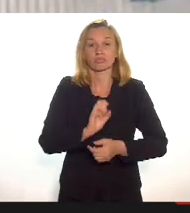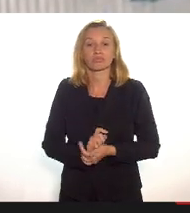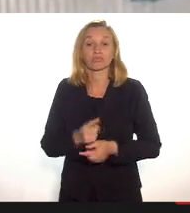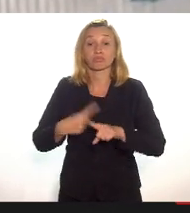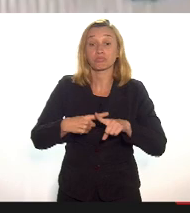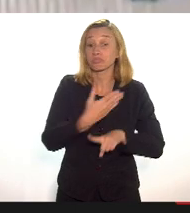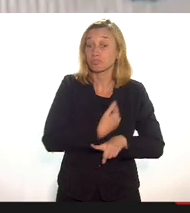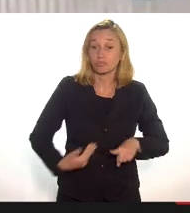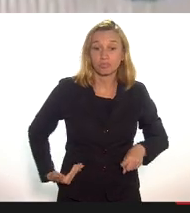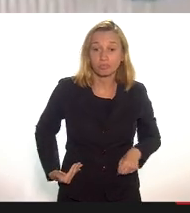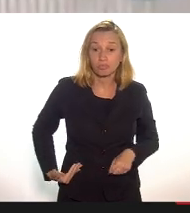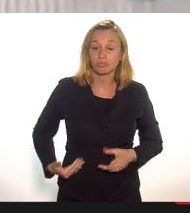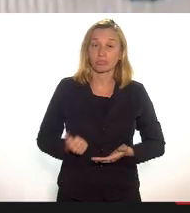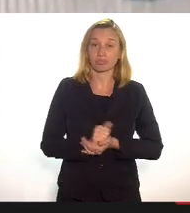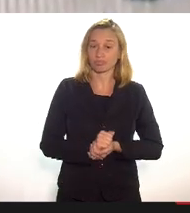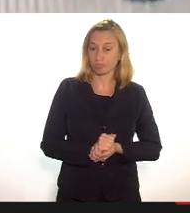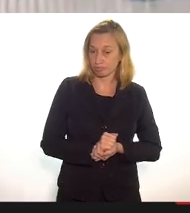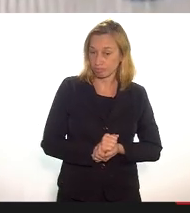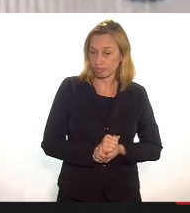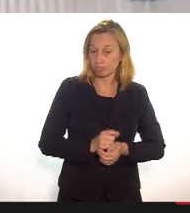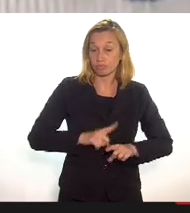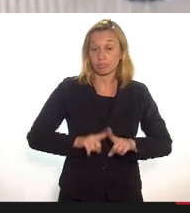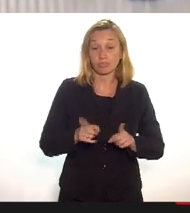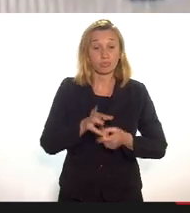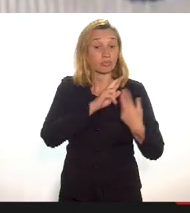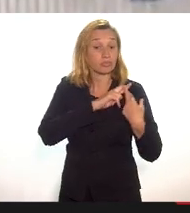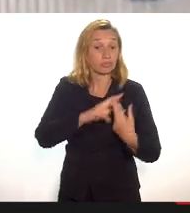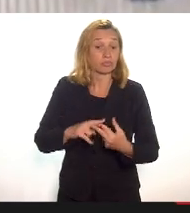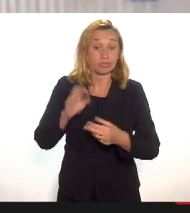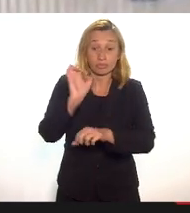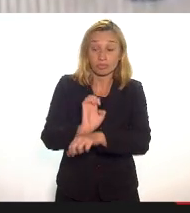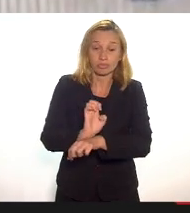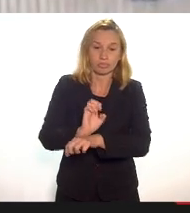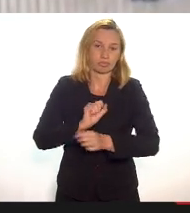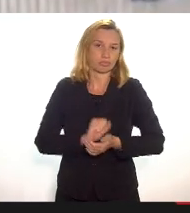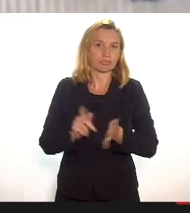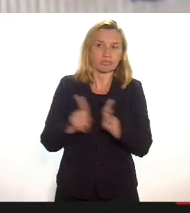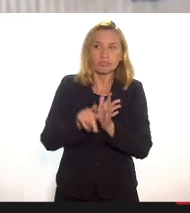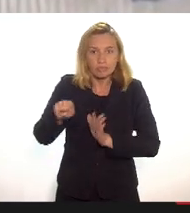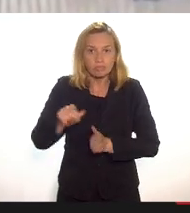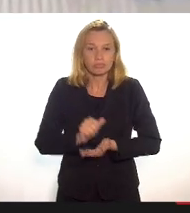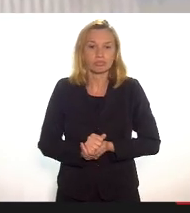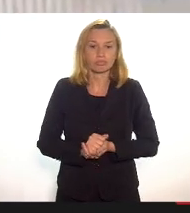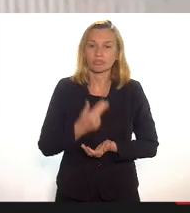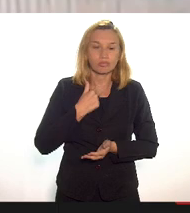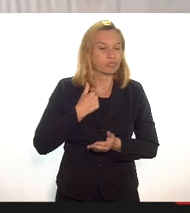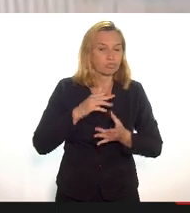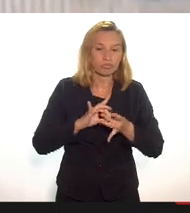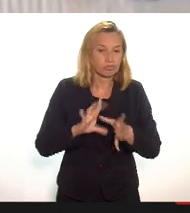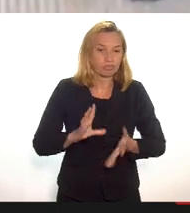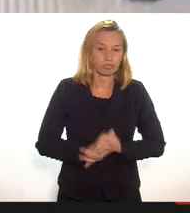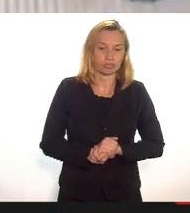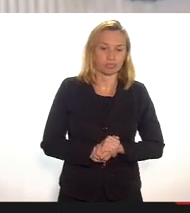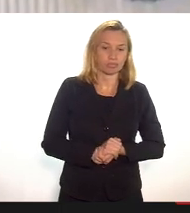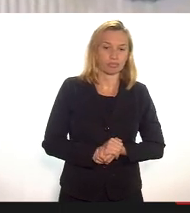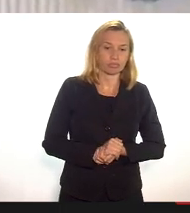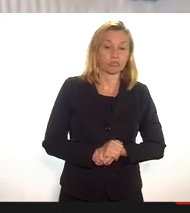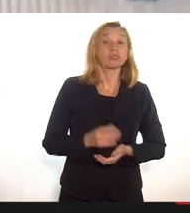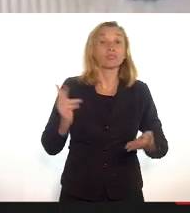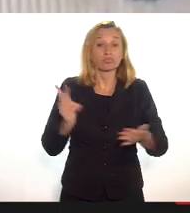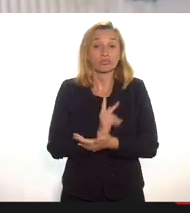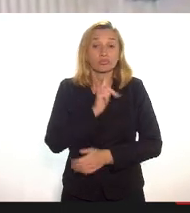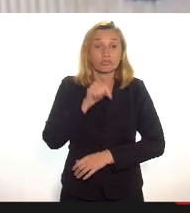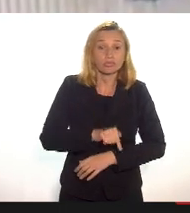governos, eles são transitórios, mas a responsabilidade do Estado ela é perene. E a gente não pode abrir mão. O que está acontecendo aqui